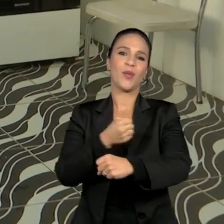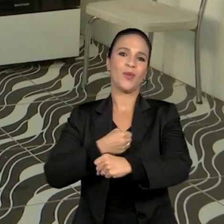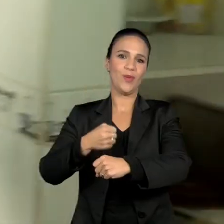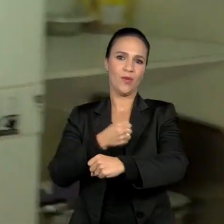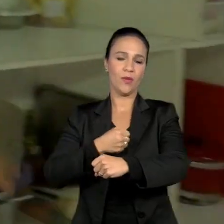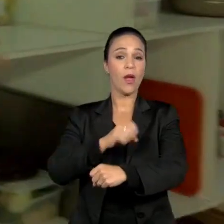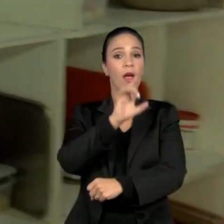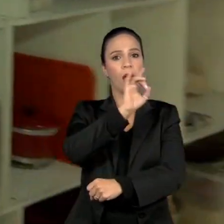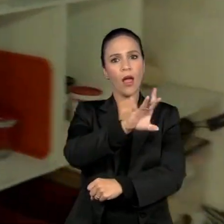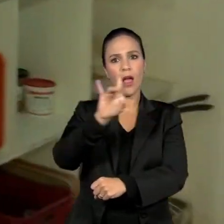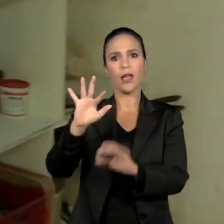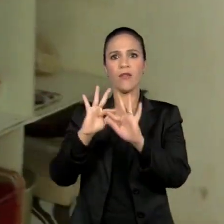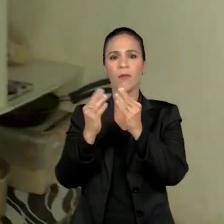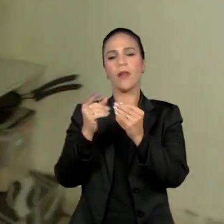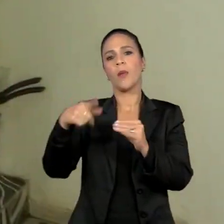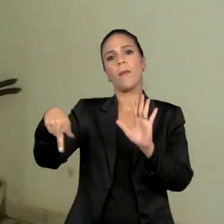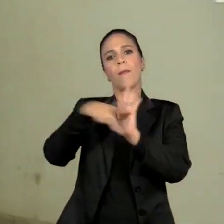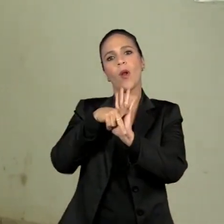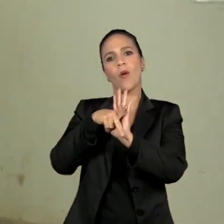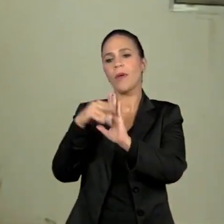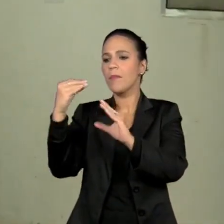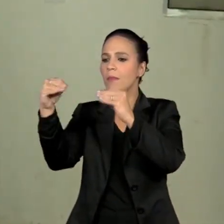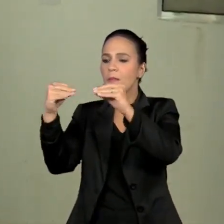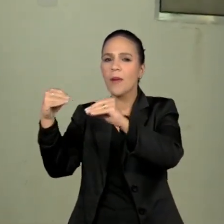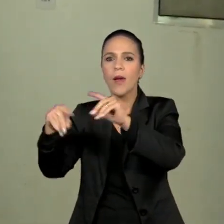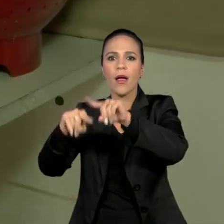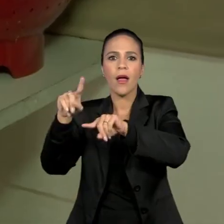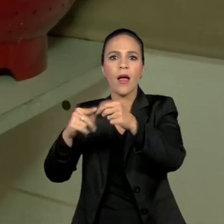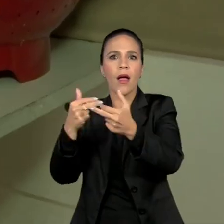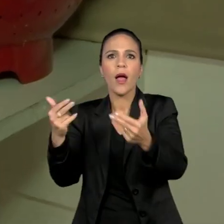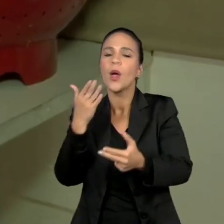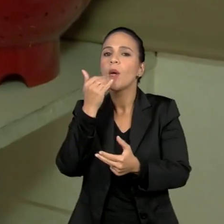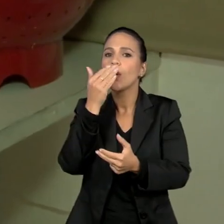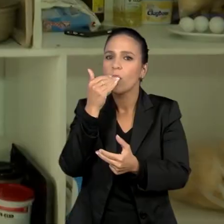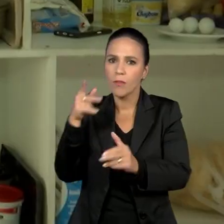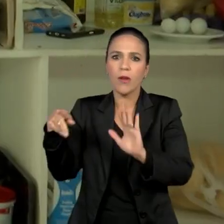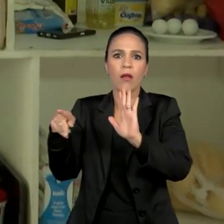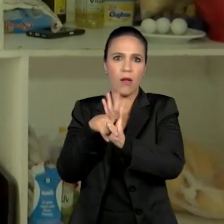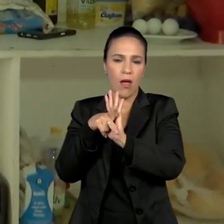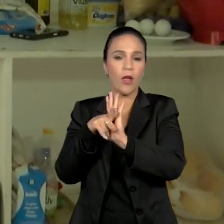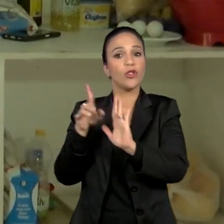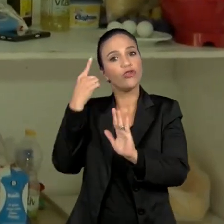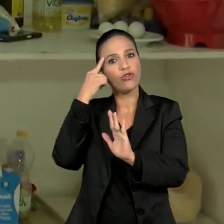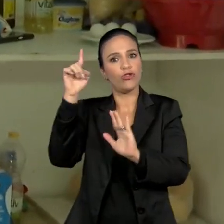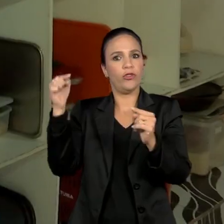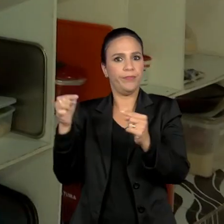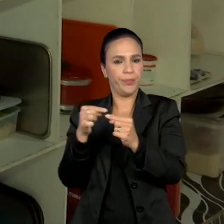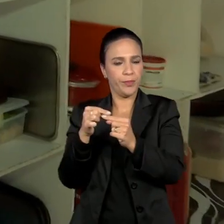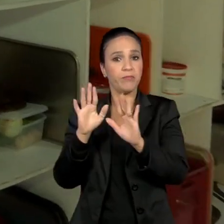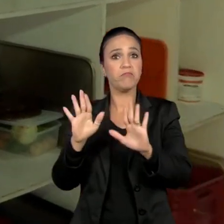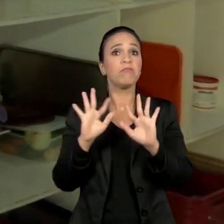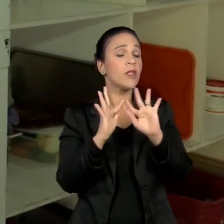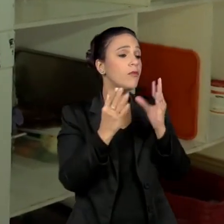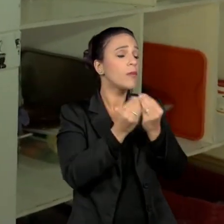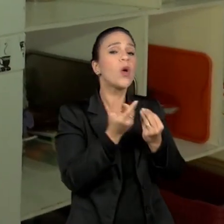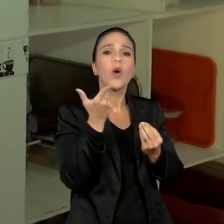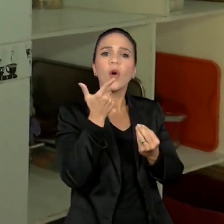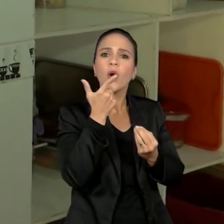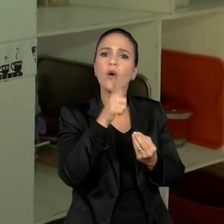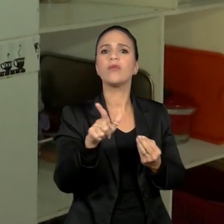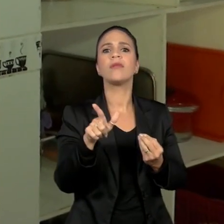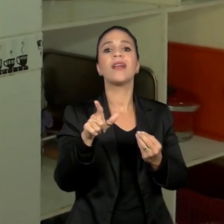tem 4 quartos de 4 famílias que estão residindo. Aqui também a gente tem quartos de famílias, são mais 4 quartos dessa região.